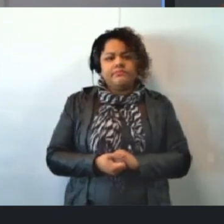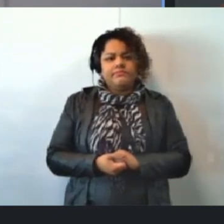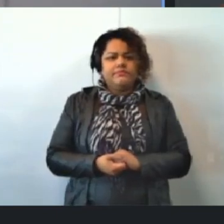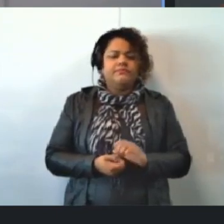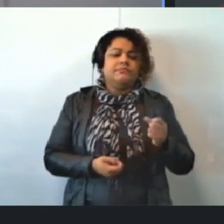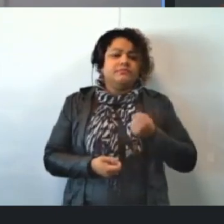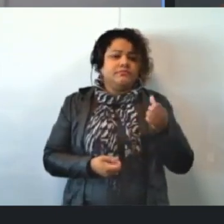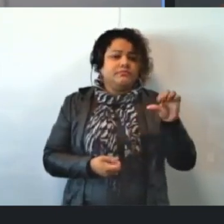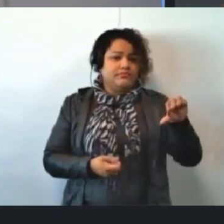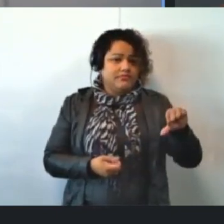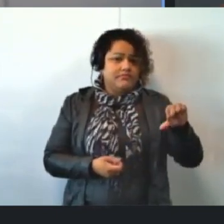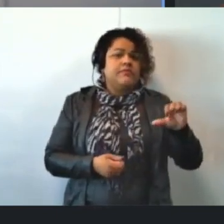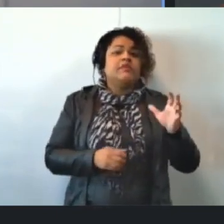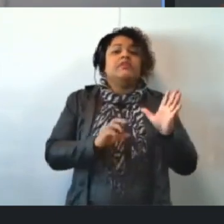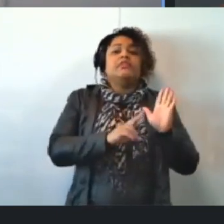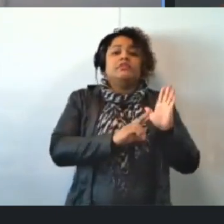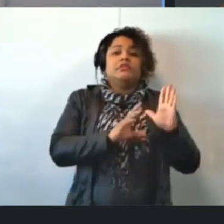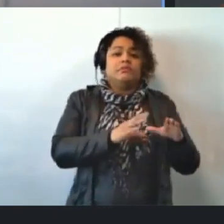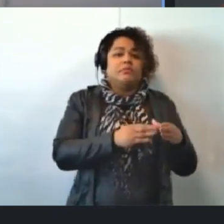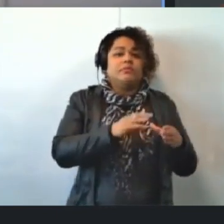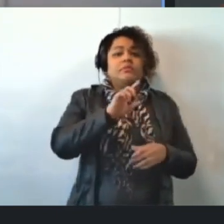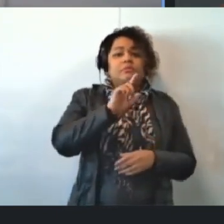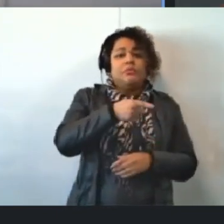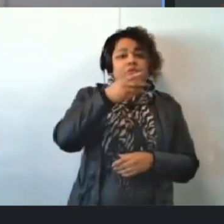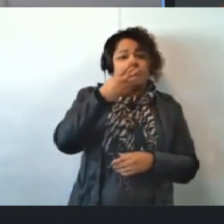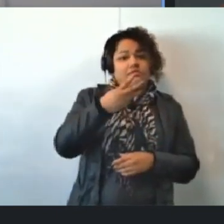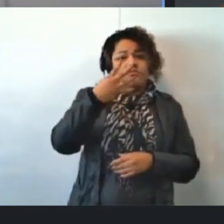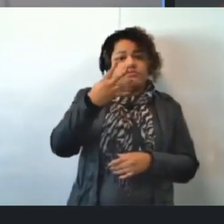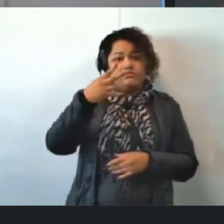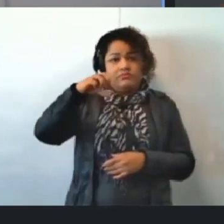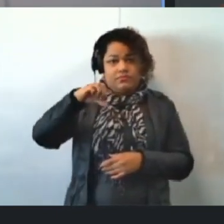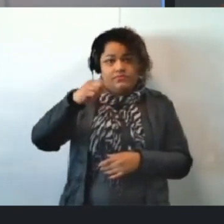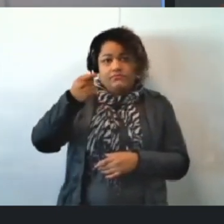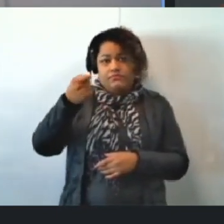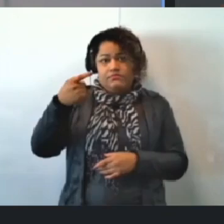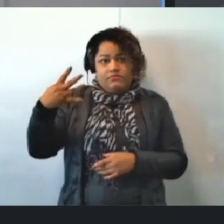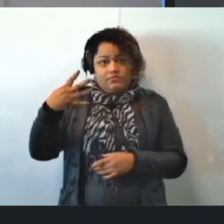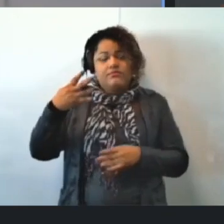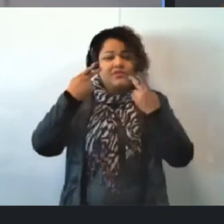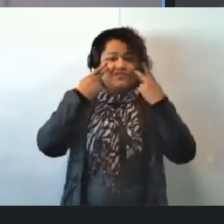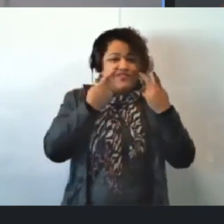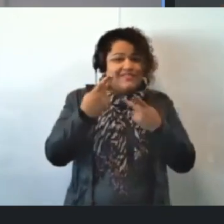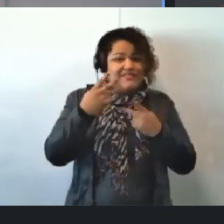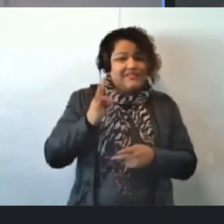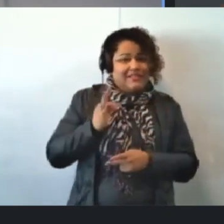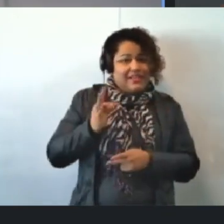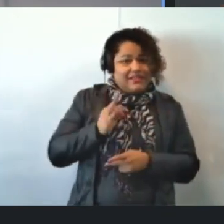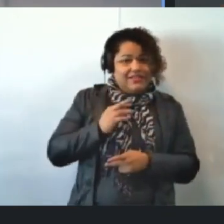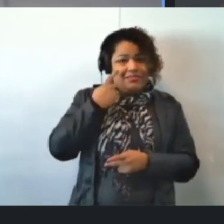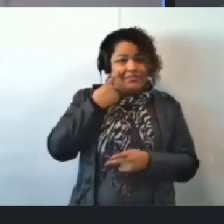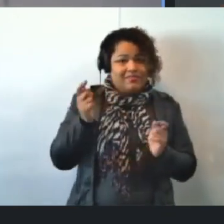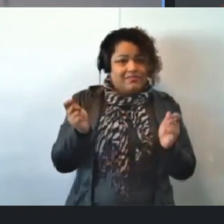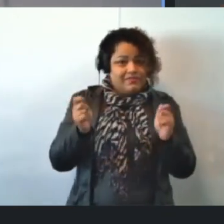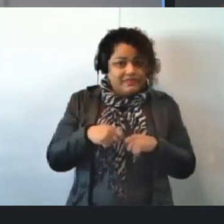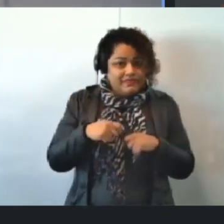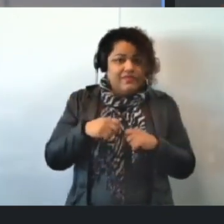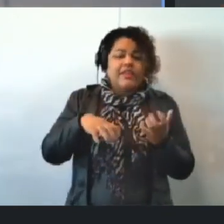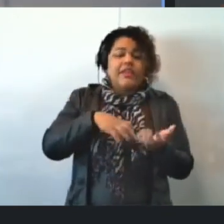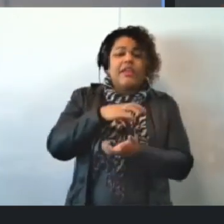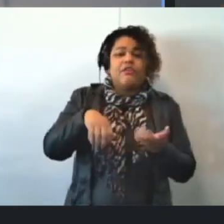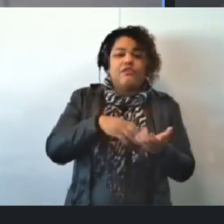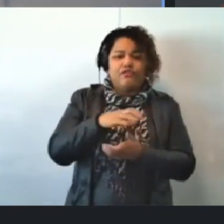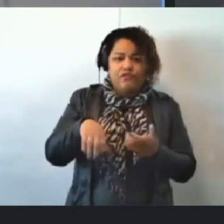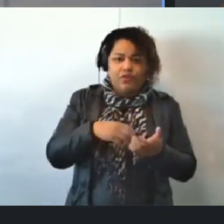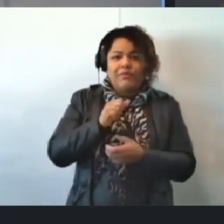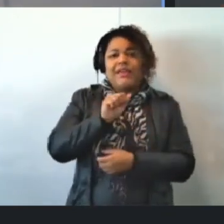comissão 1344-24, uma visita técnica. Finalidade, verificar a possibilidade de recapeamento da Avenida Francisco Negrão de Lima no Céu Azul